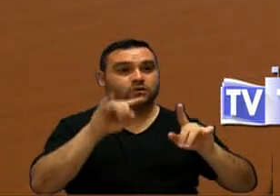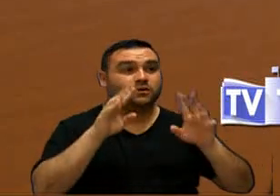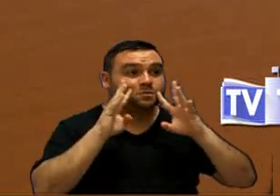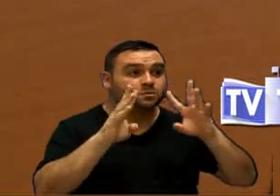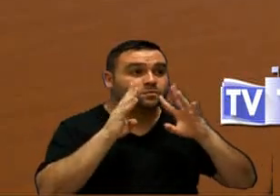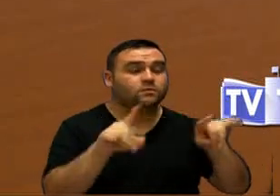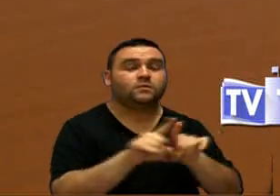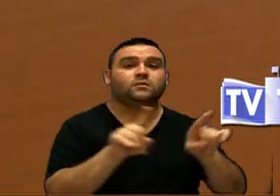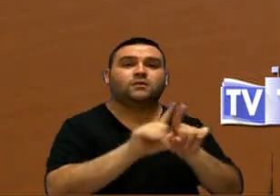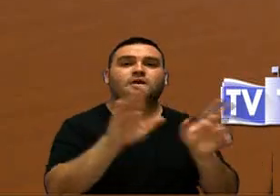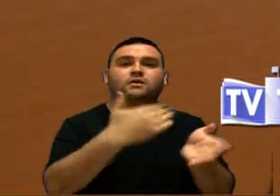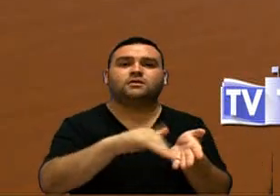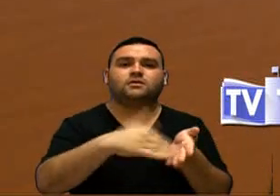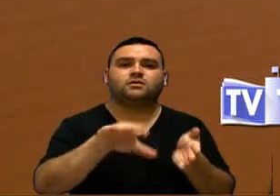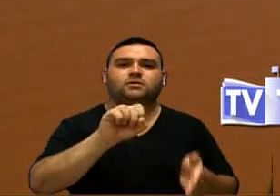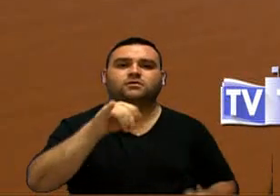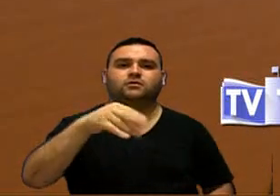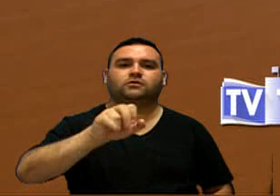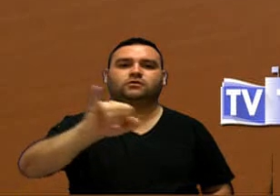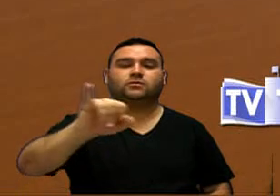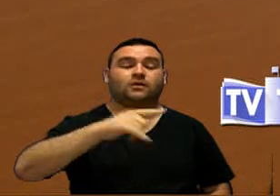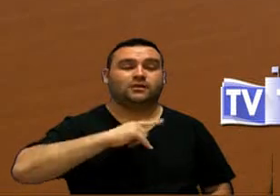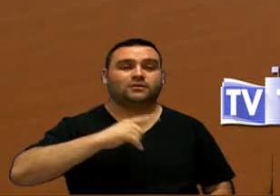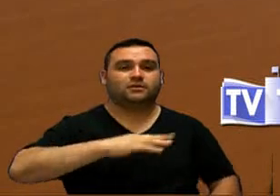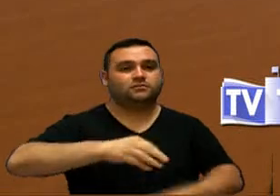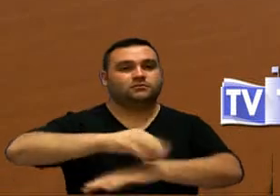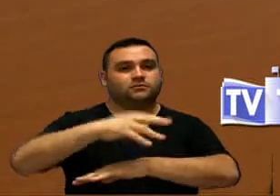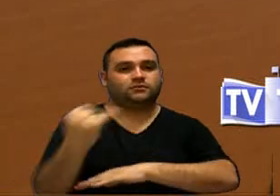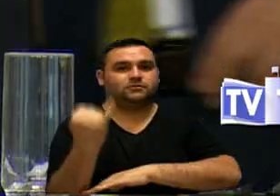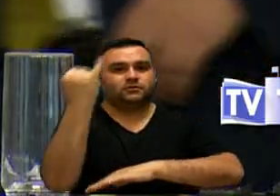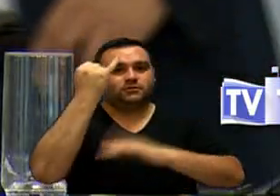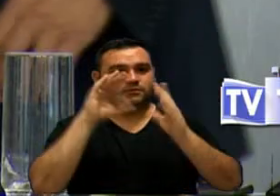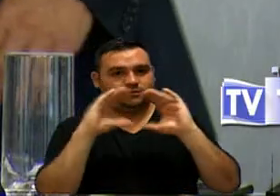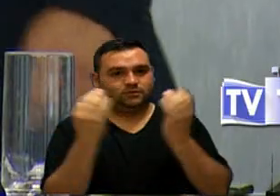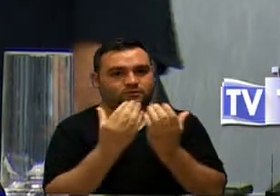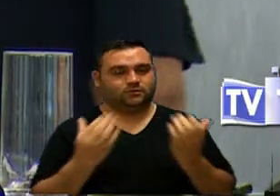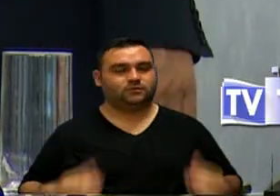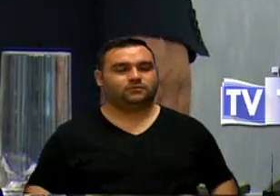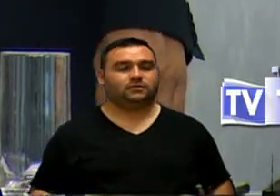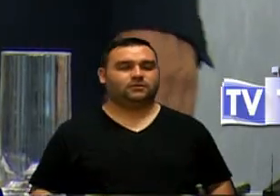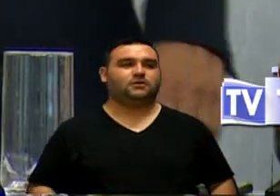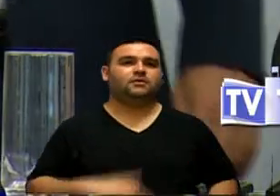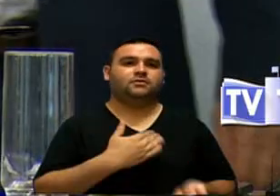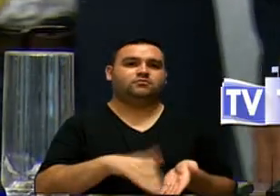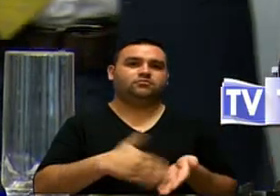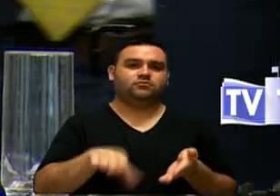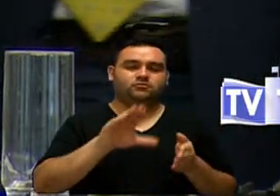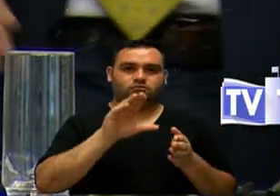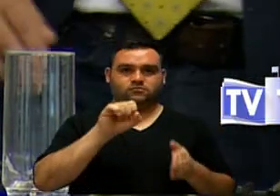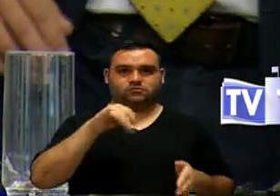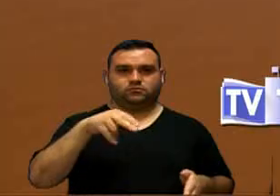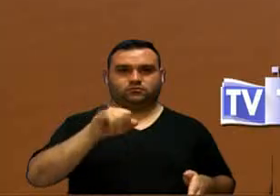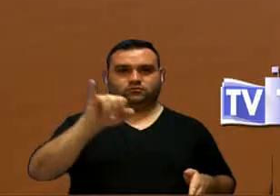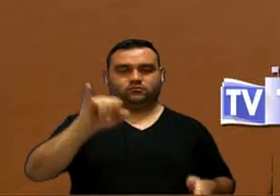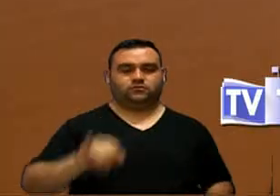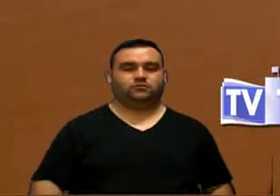escutar também o secretário Simei Lamarca, que tem um recado também para essa Casa de Leis. Secretário Simei.